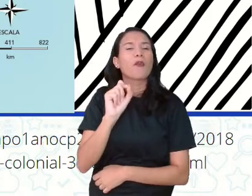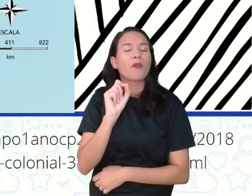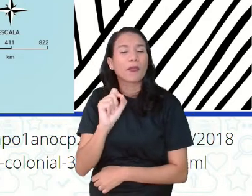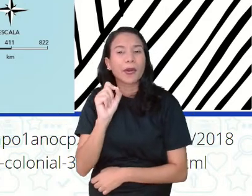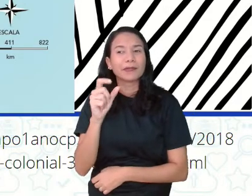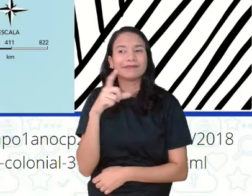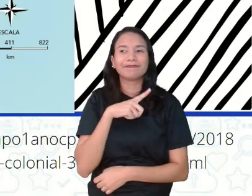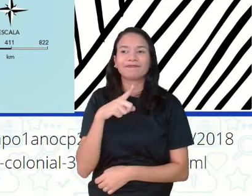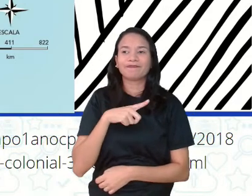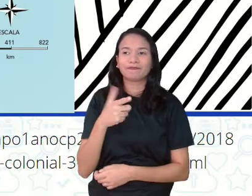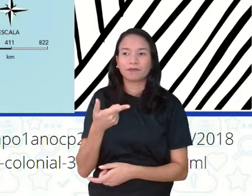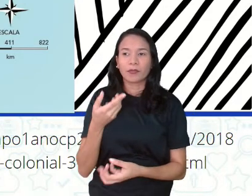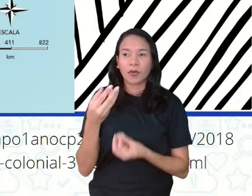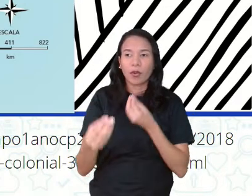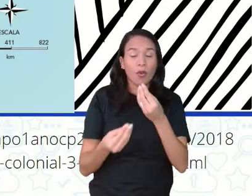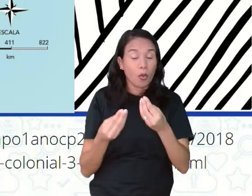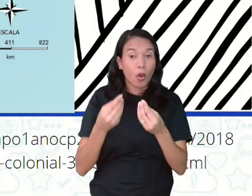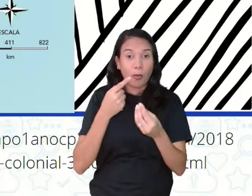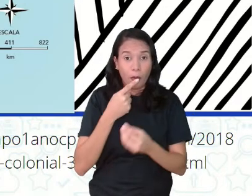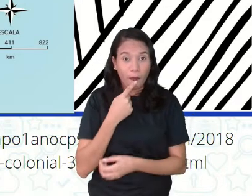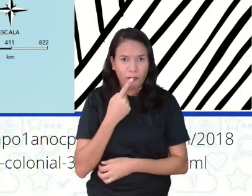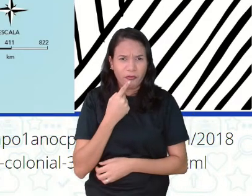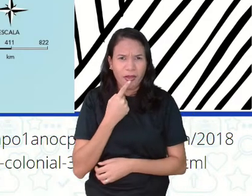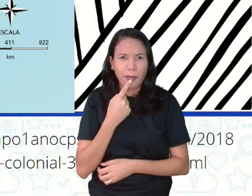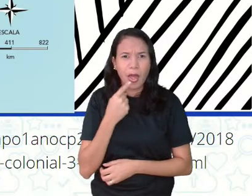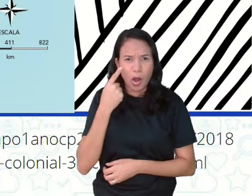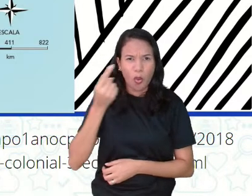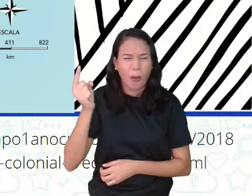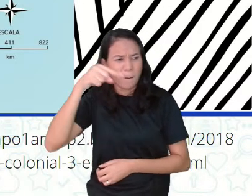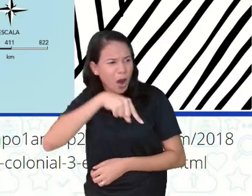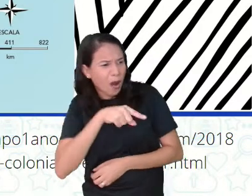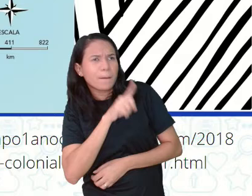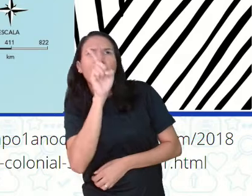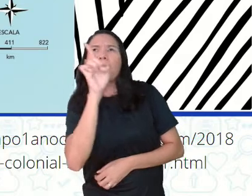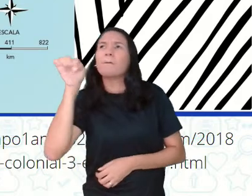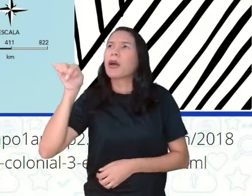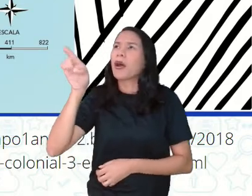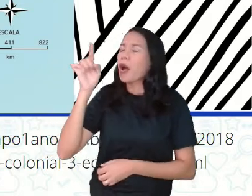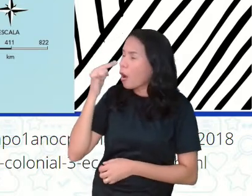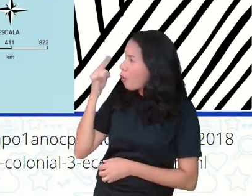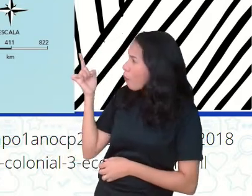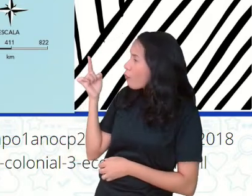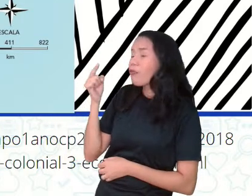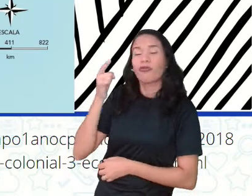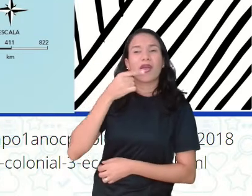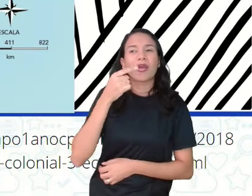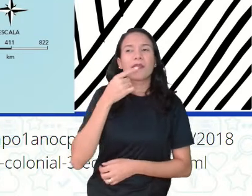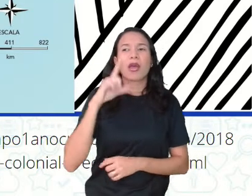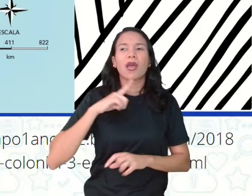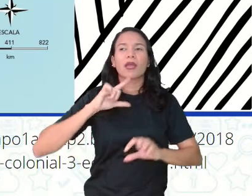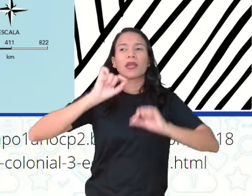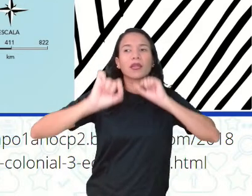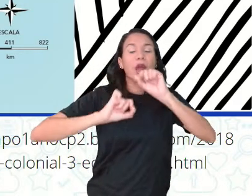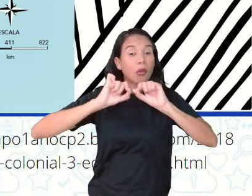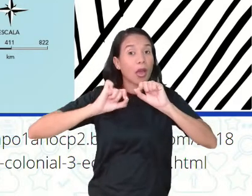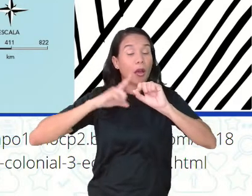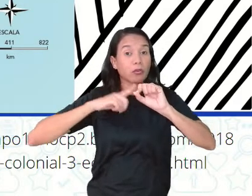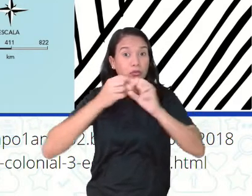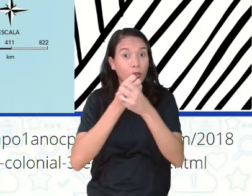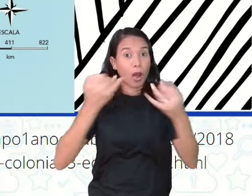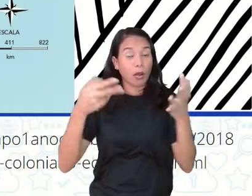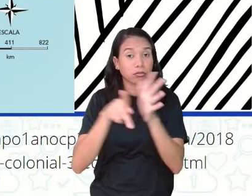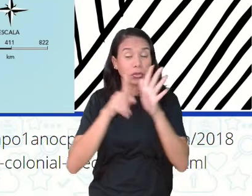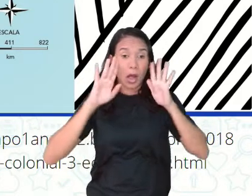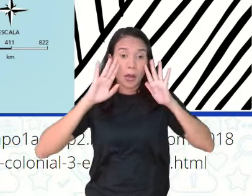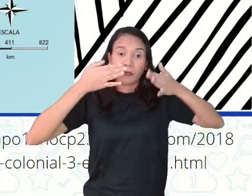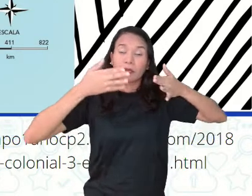essas setinhas vermelhas. Né? Você está vendo as setinhas vermelhas aí, que estão, em boa parte,